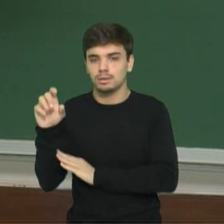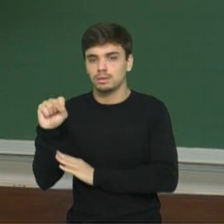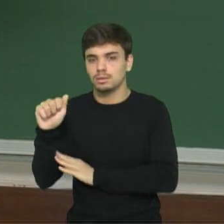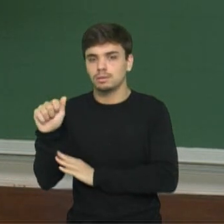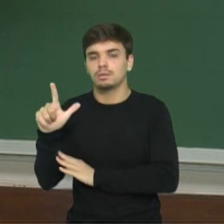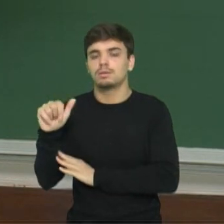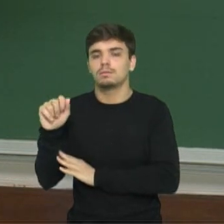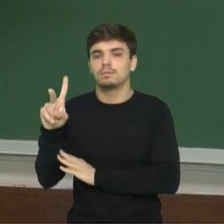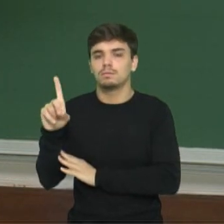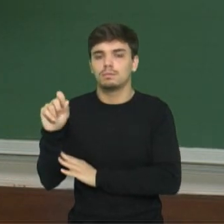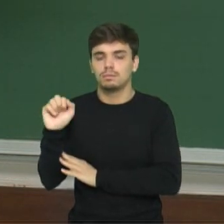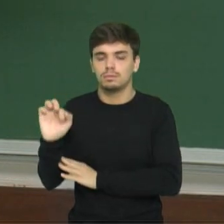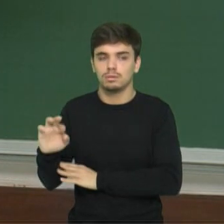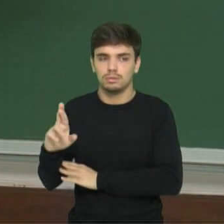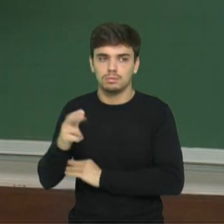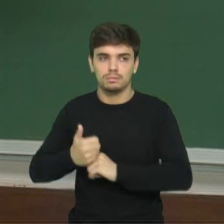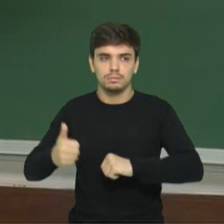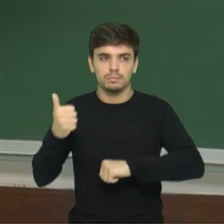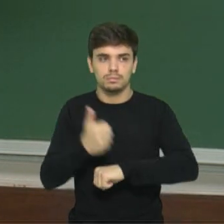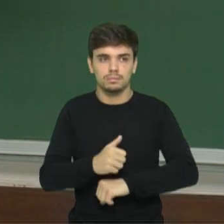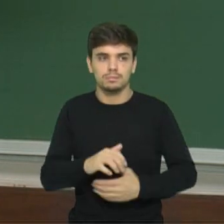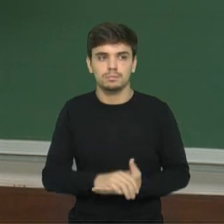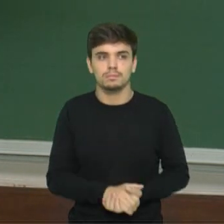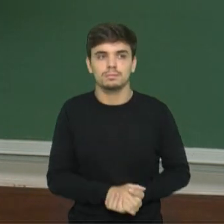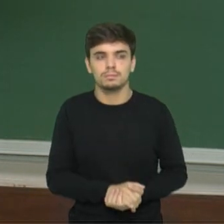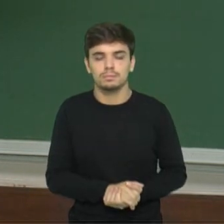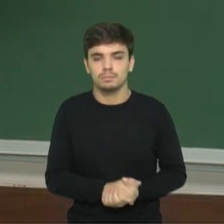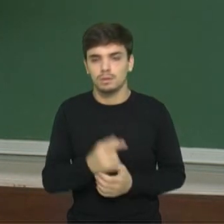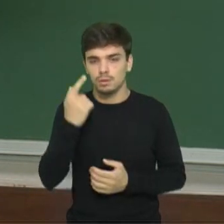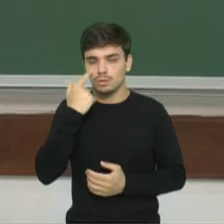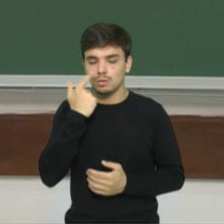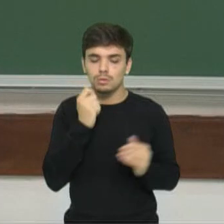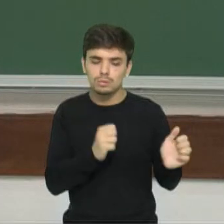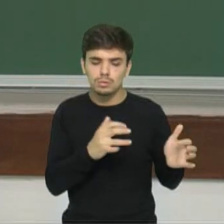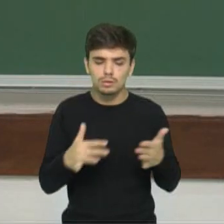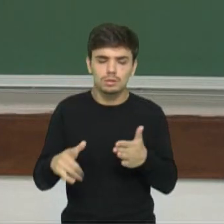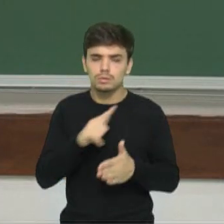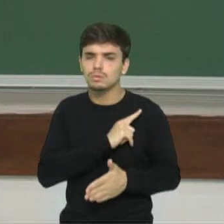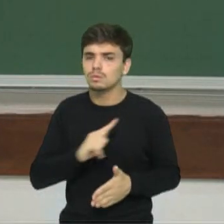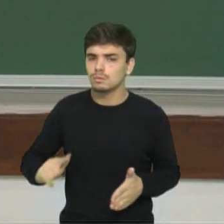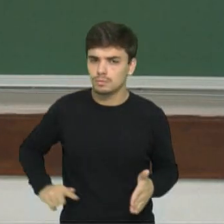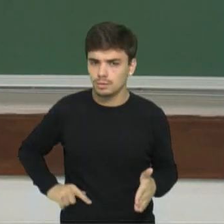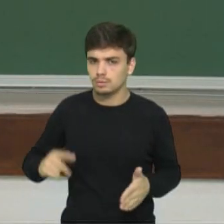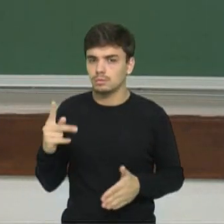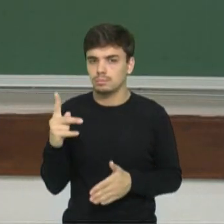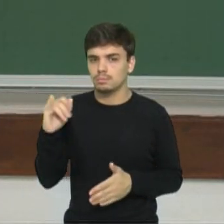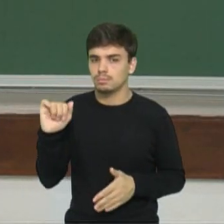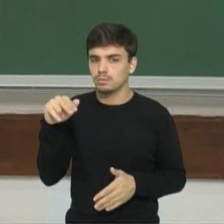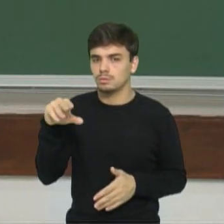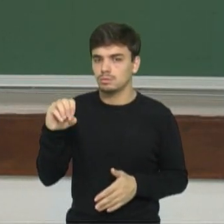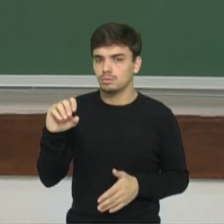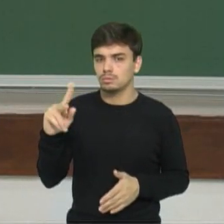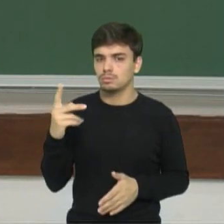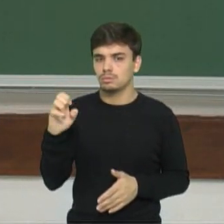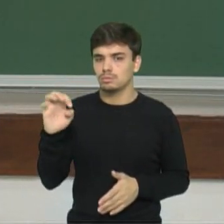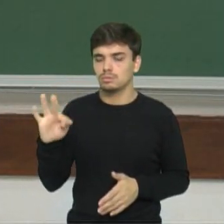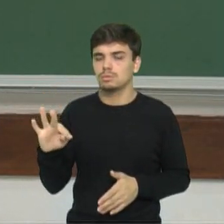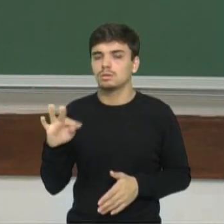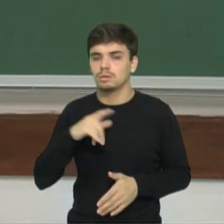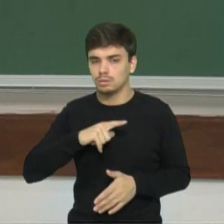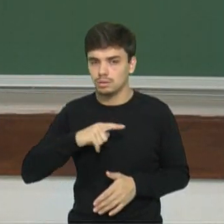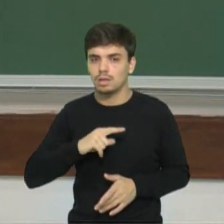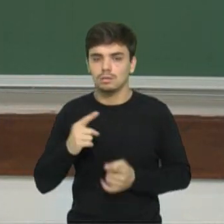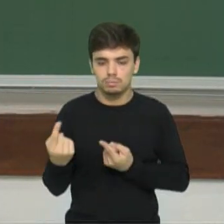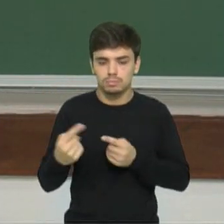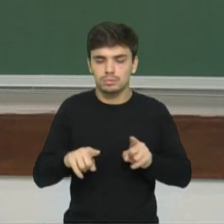econômico enquanto presidente do Chile, né? Durante o seu governo, o Pinochet vai sofrer atentados, nós vamos ter